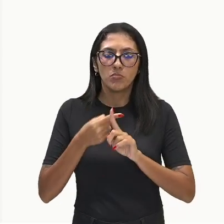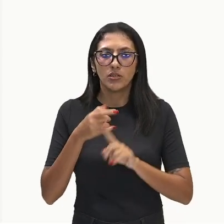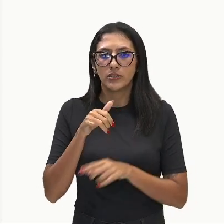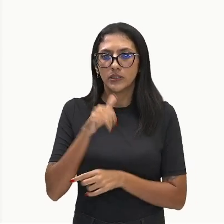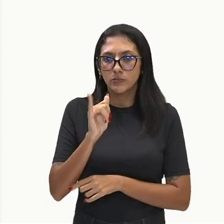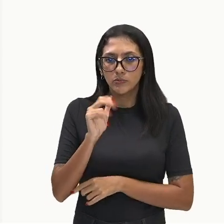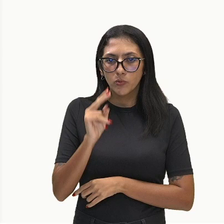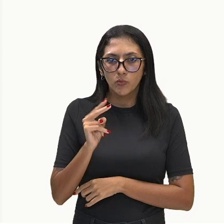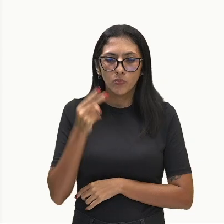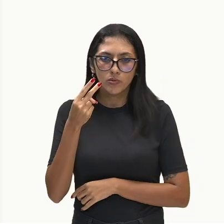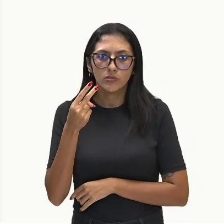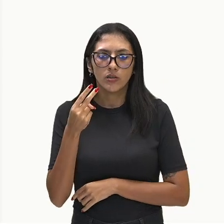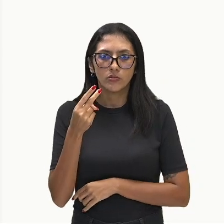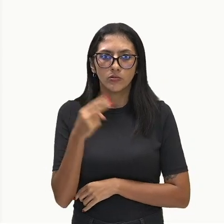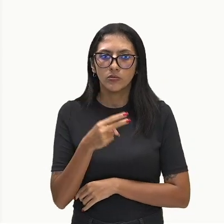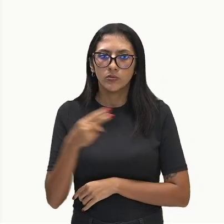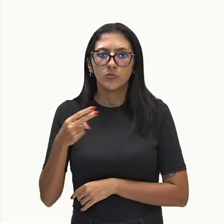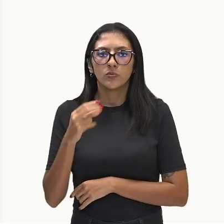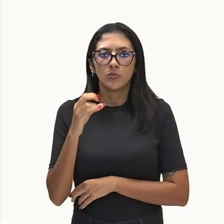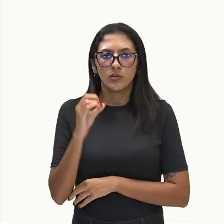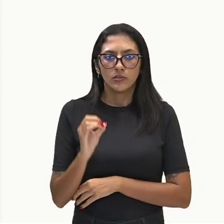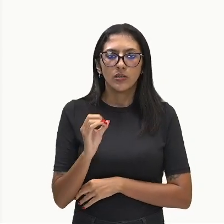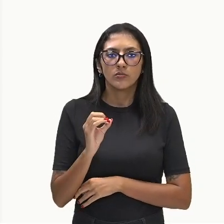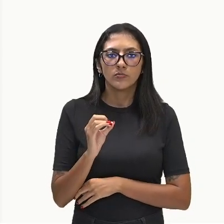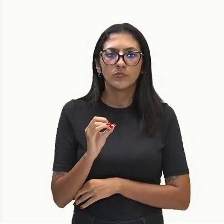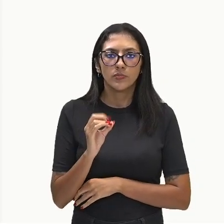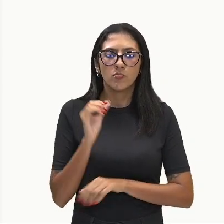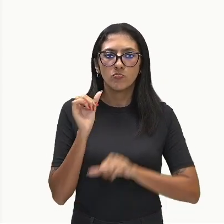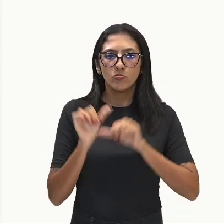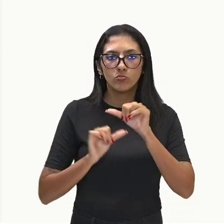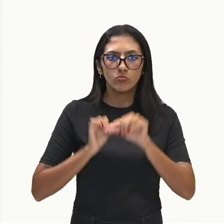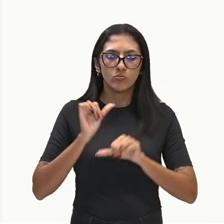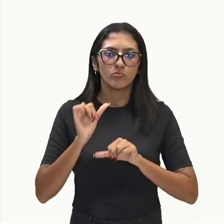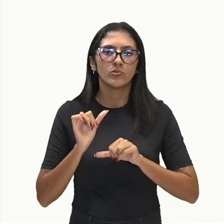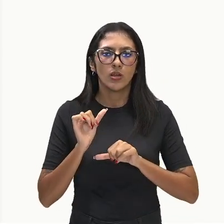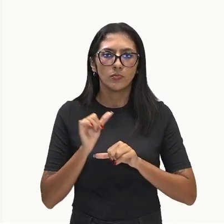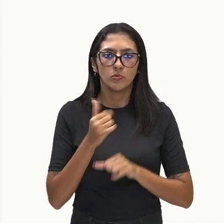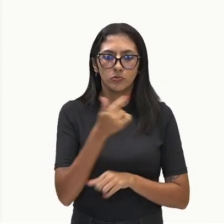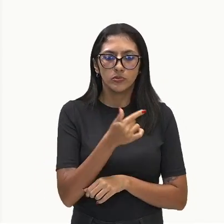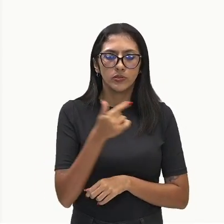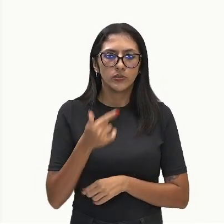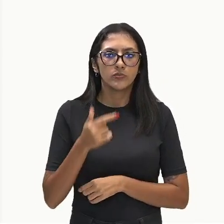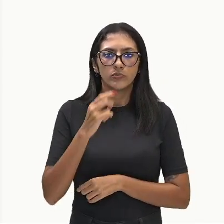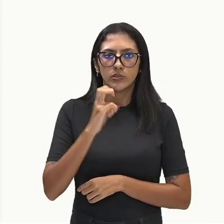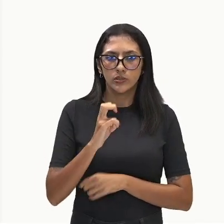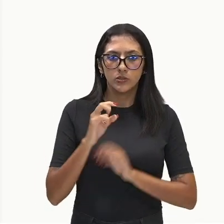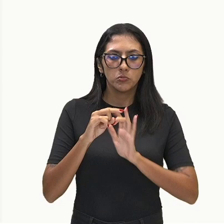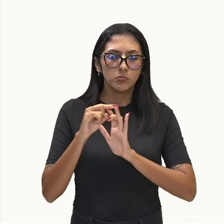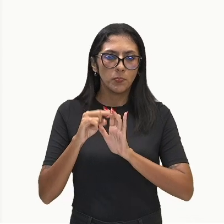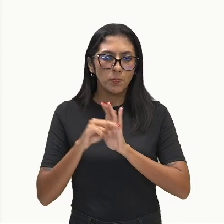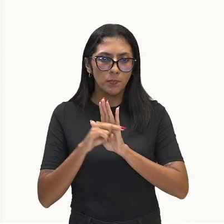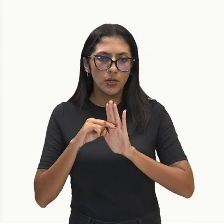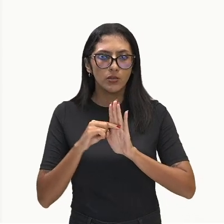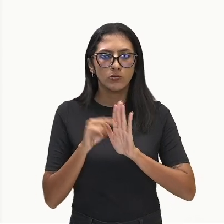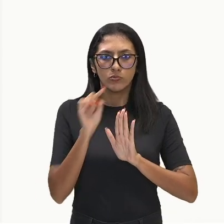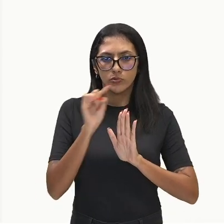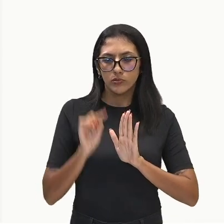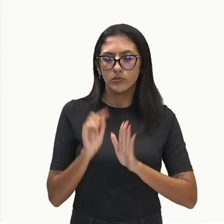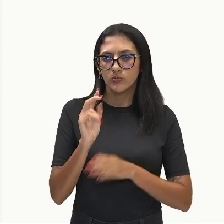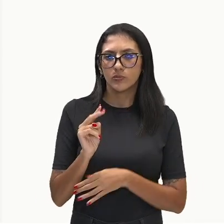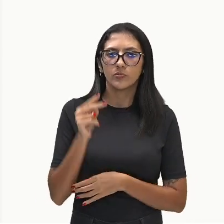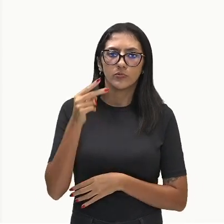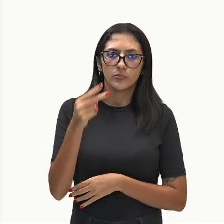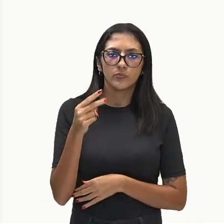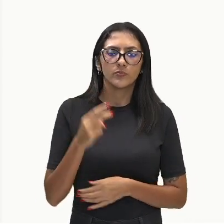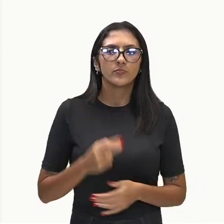o y ao quadrado e substituir por 225 menos z ao quadrado. E aí a gente vai